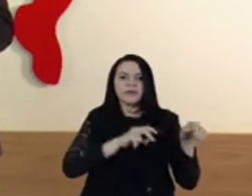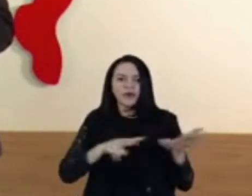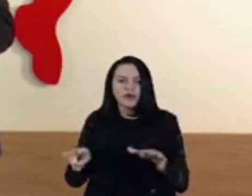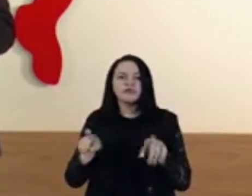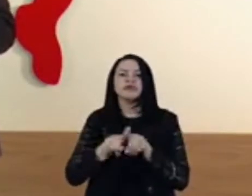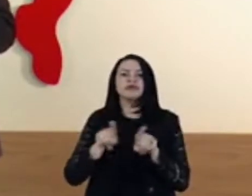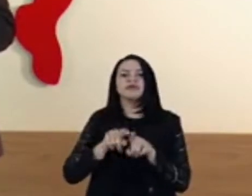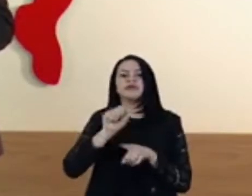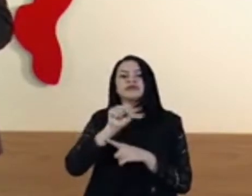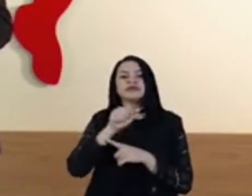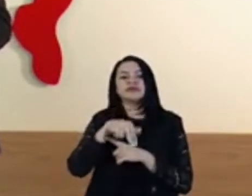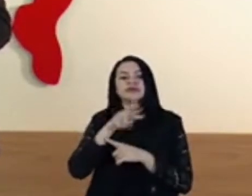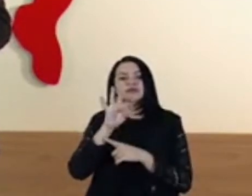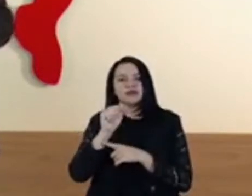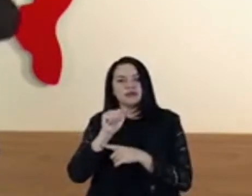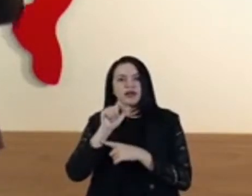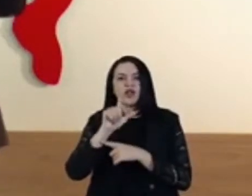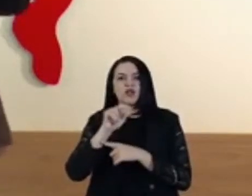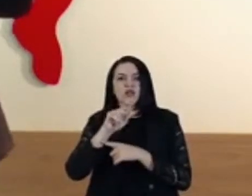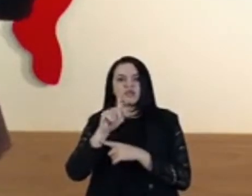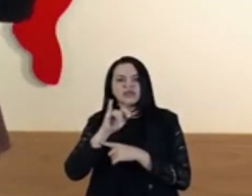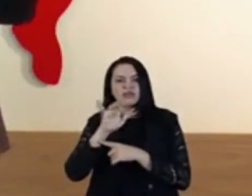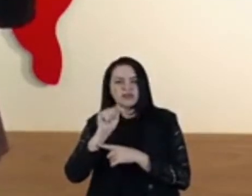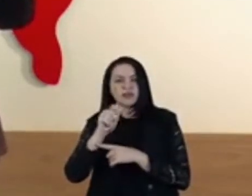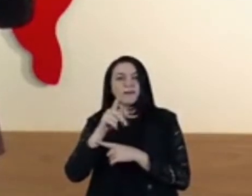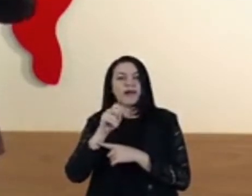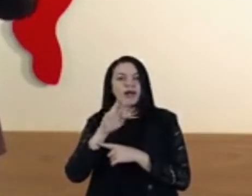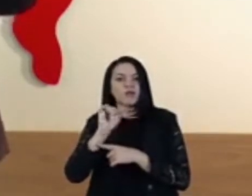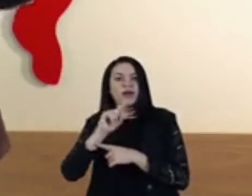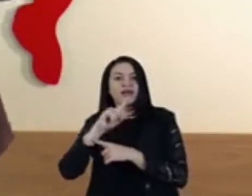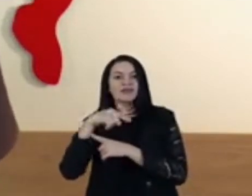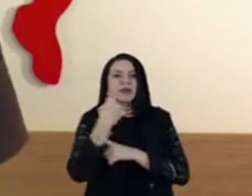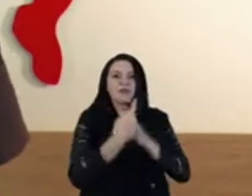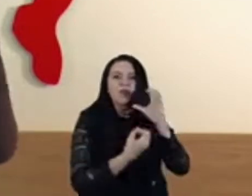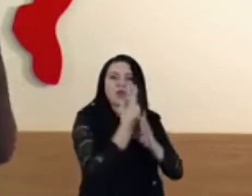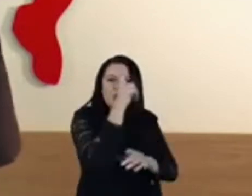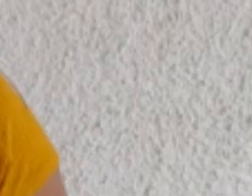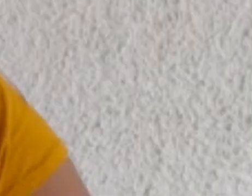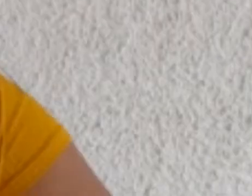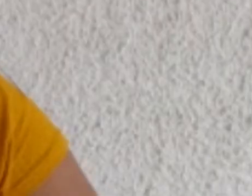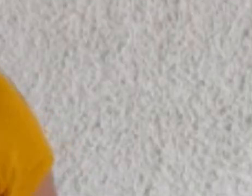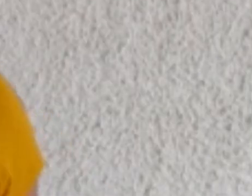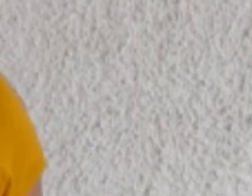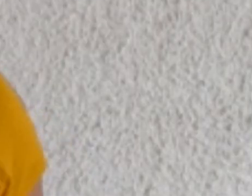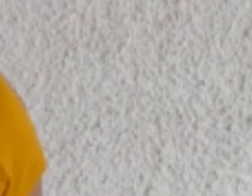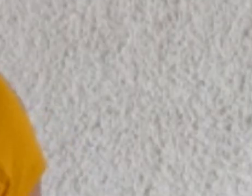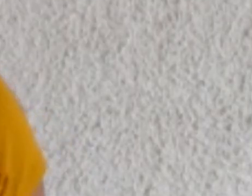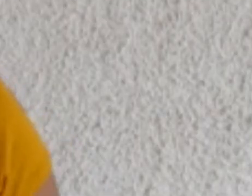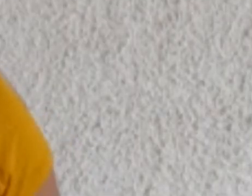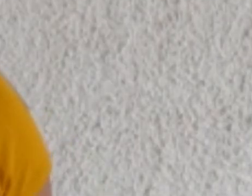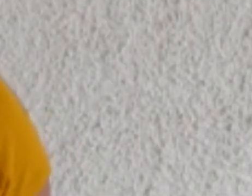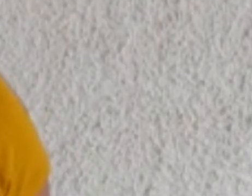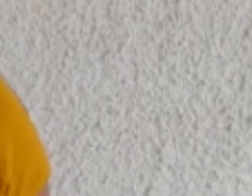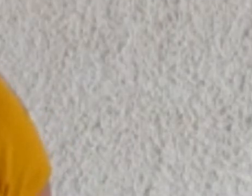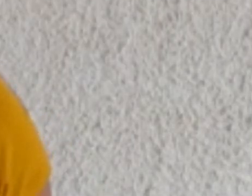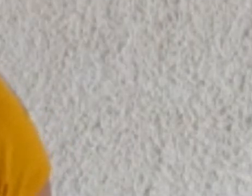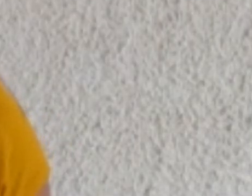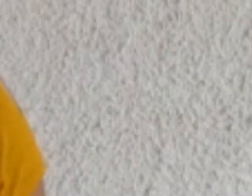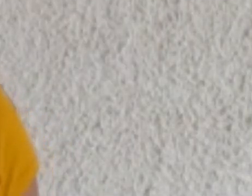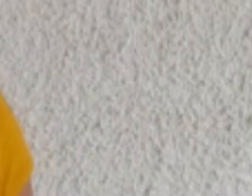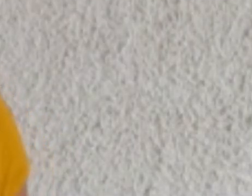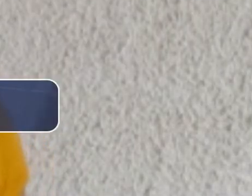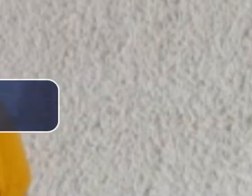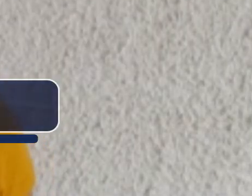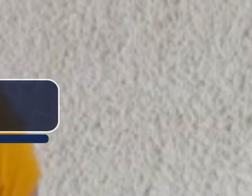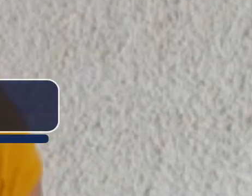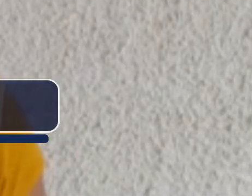Luzia do Paruá, em seguida Passo do Lumiar e assim sucessivamente. O governador Flávio Dino reafirmou que a partir da